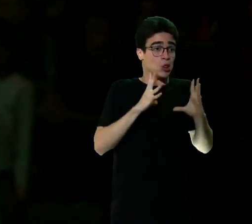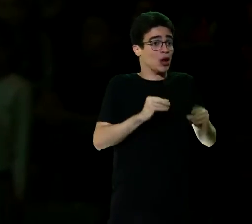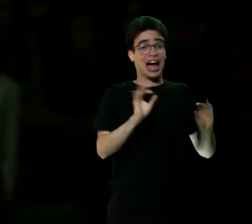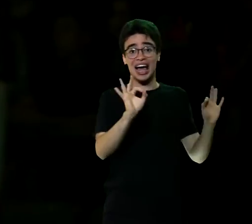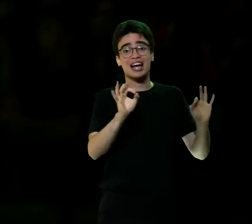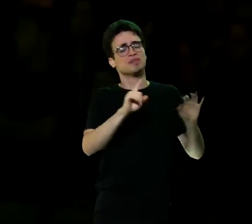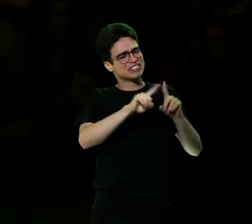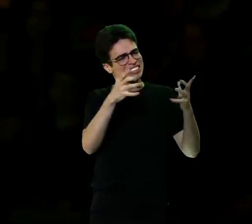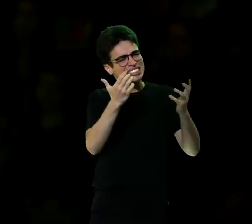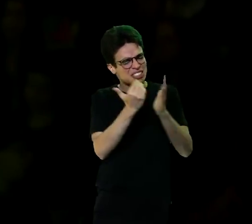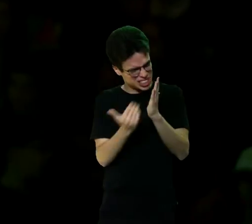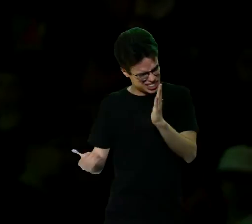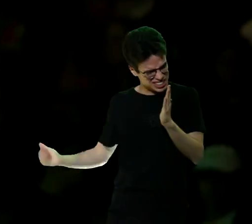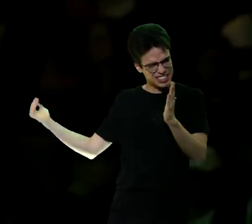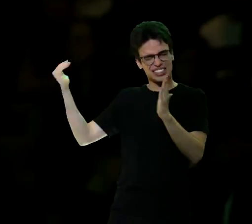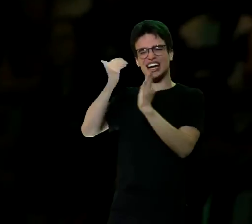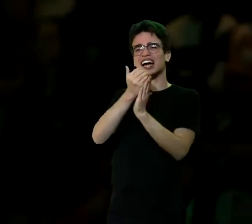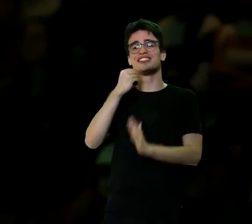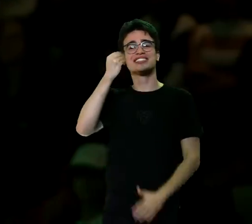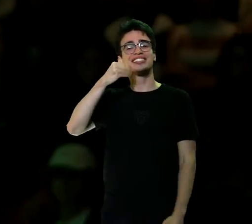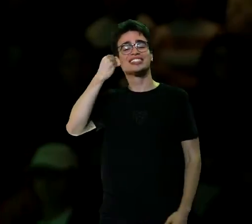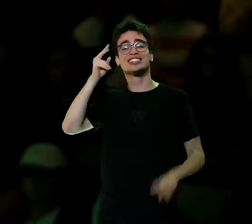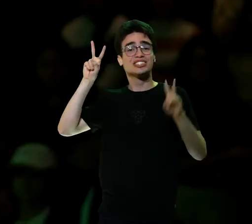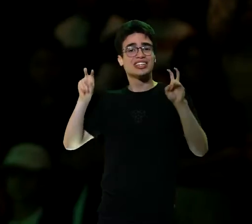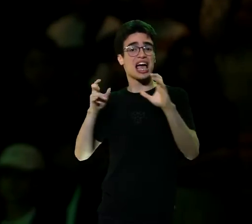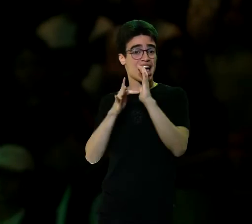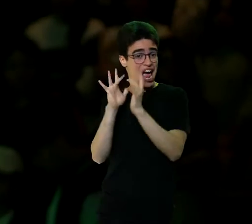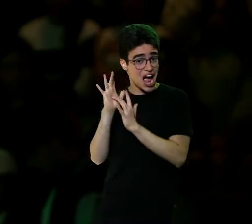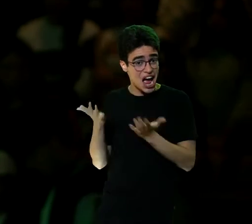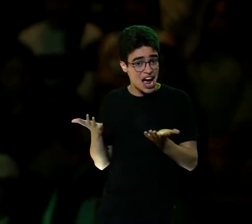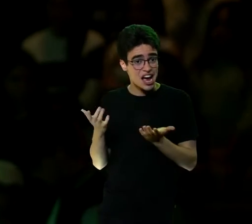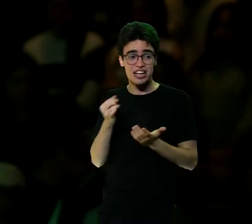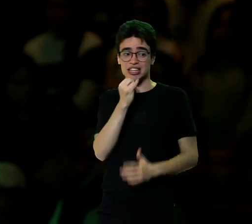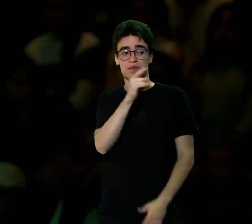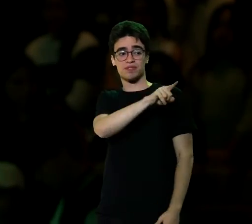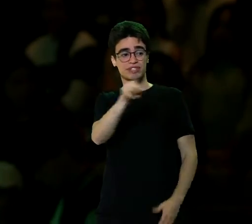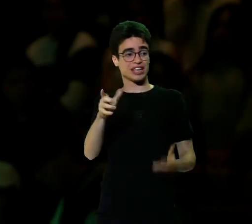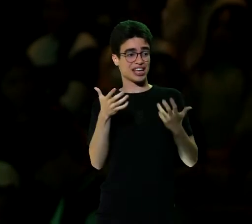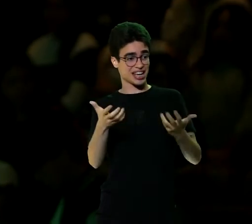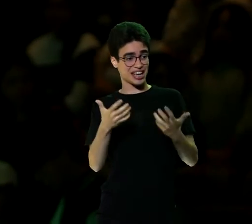Se hoje você quer entregar a sua vida para Jesus,